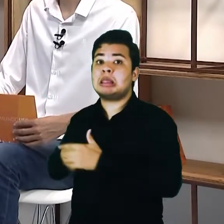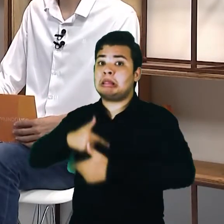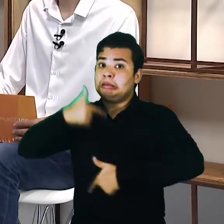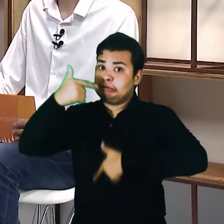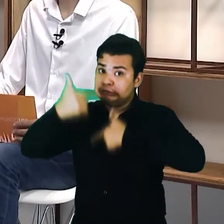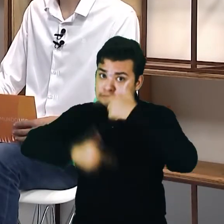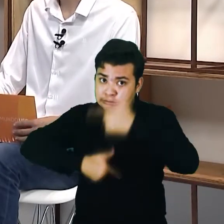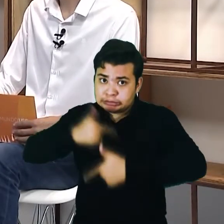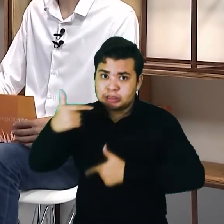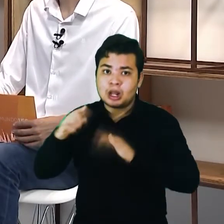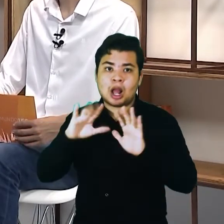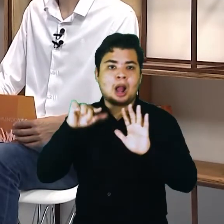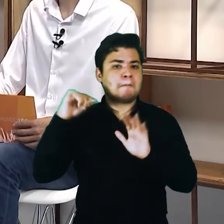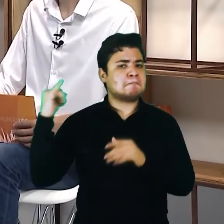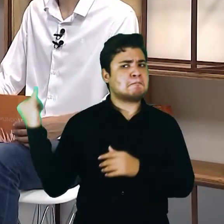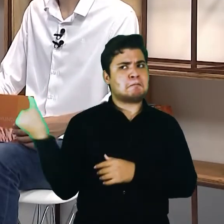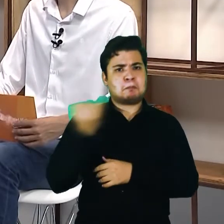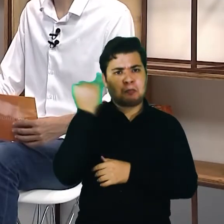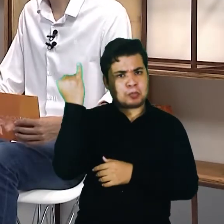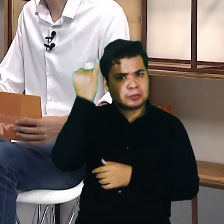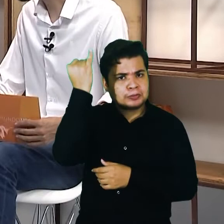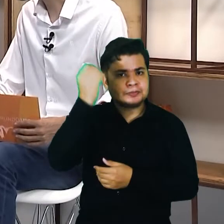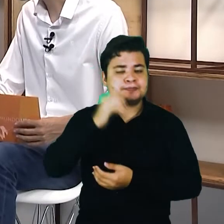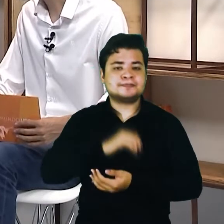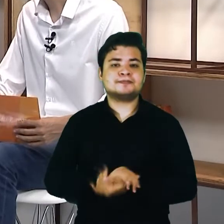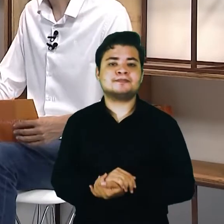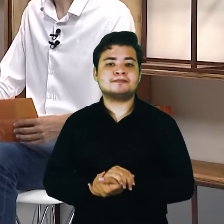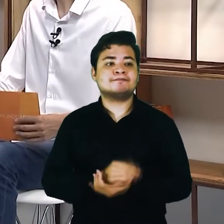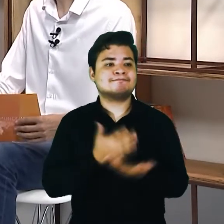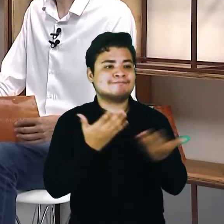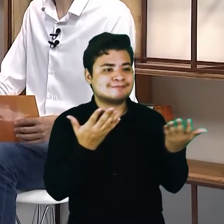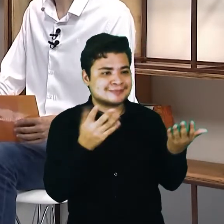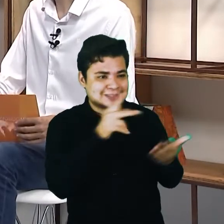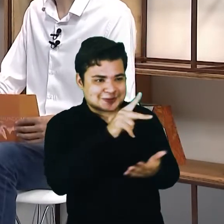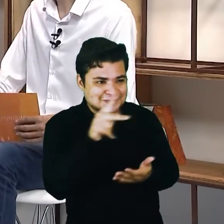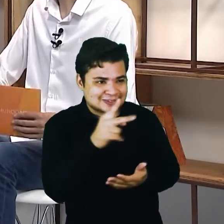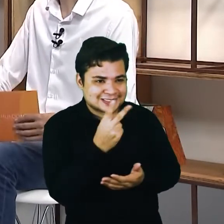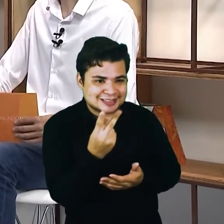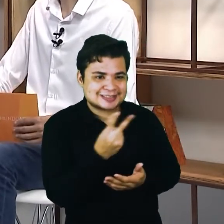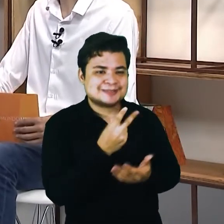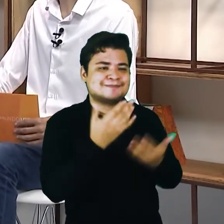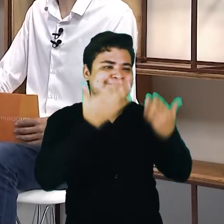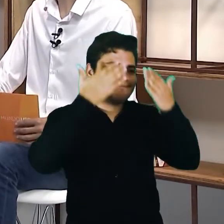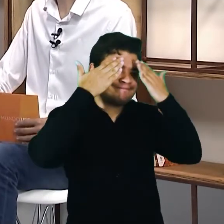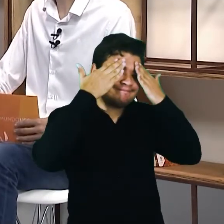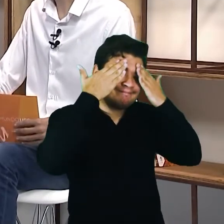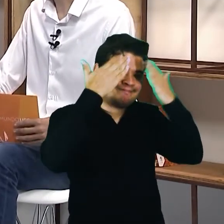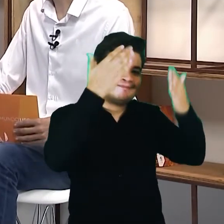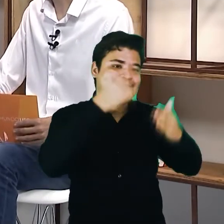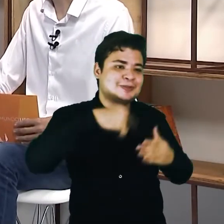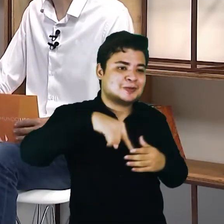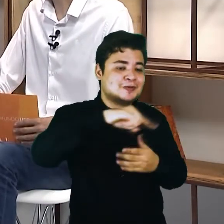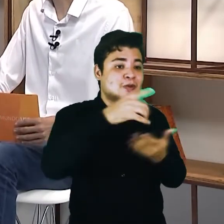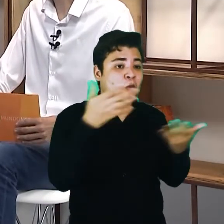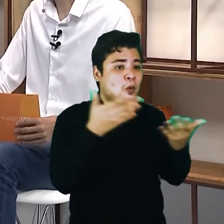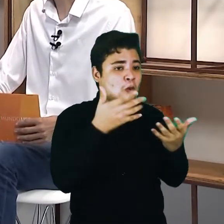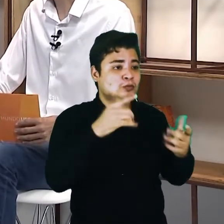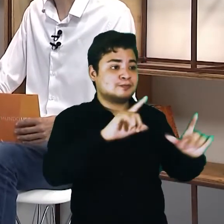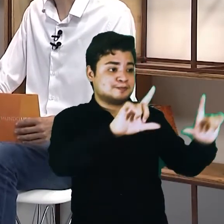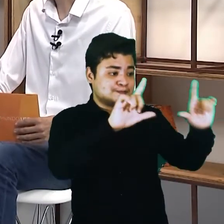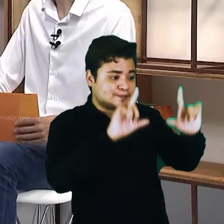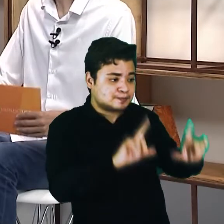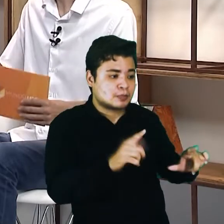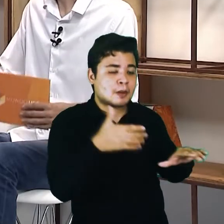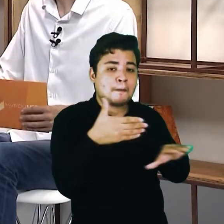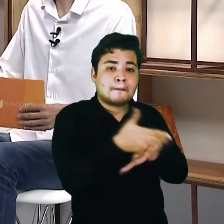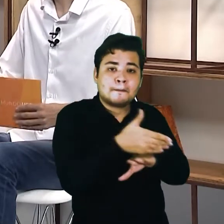né? Mas fundamental. Perfeito. Professoras, queria agradecer imensamente a presença de